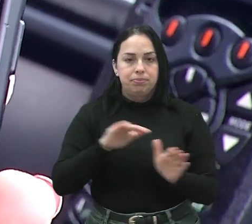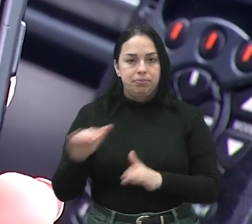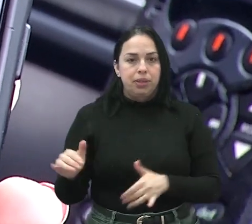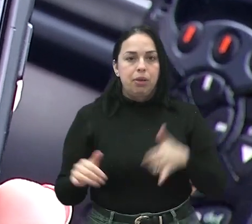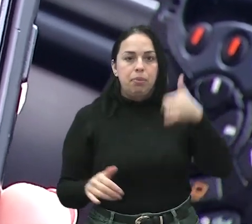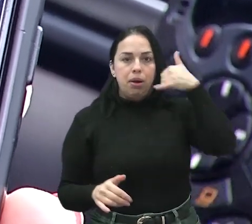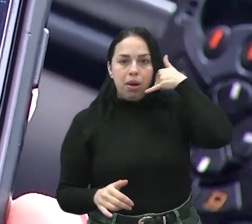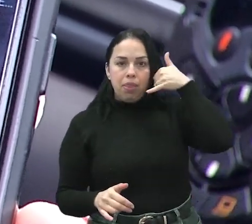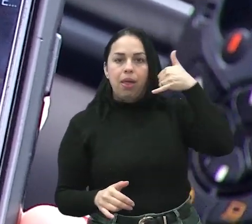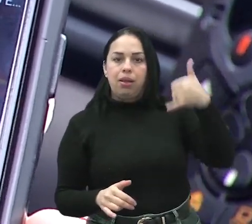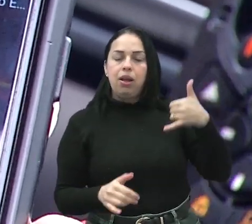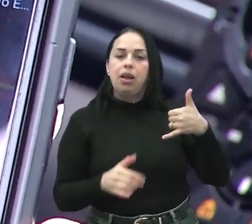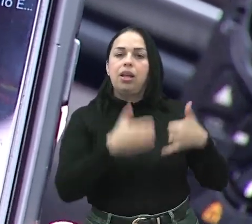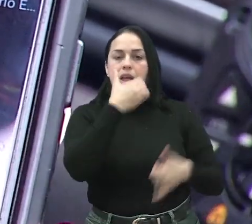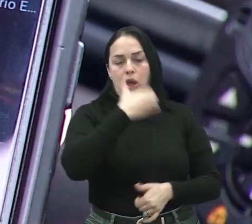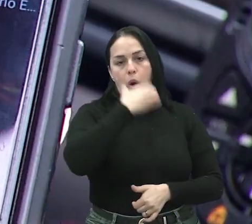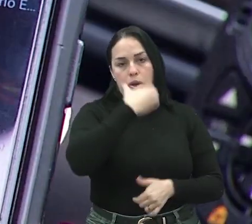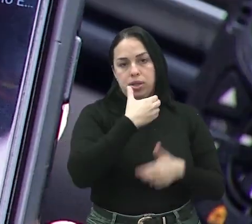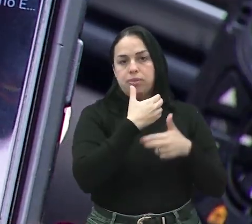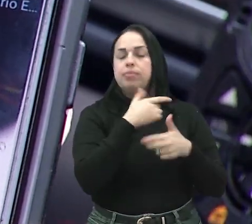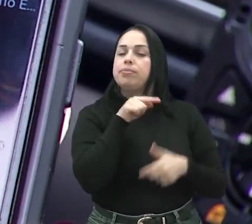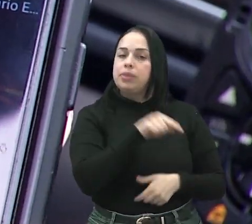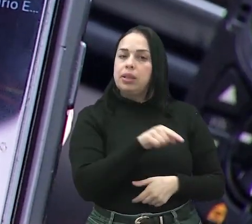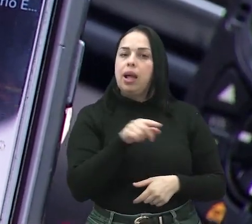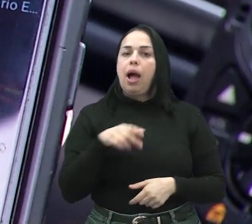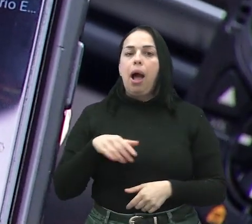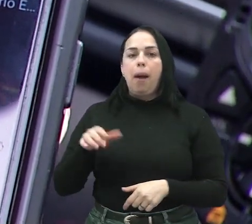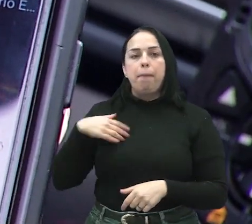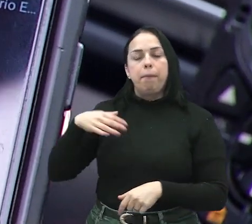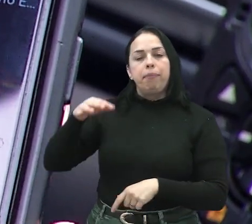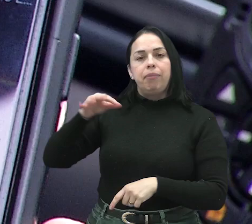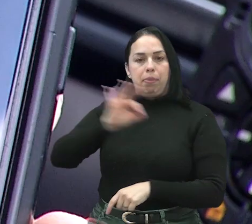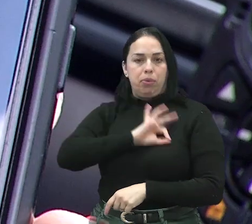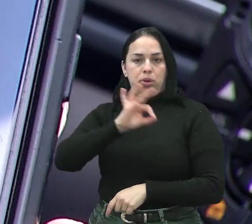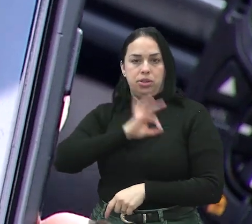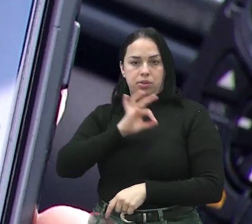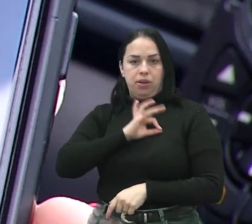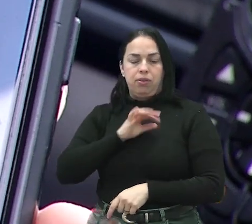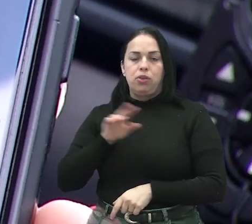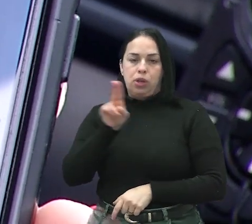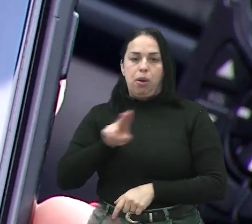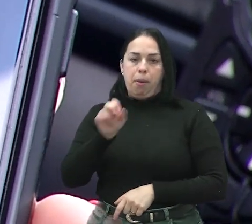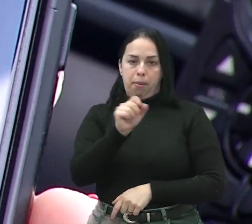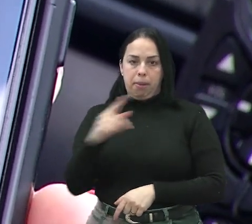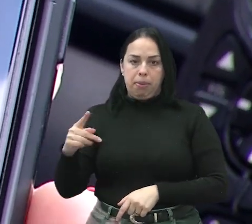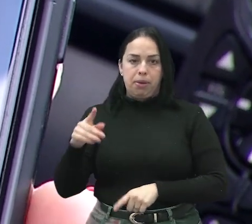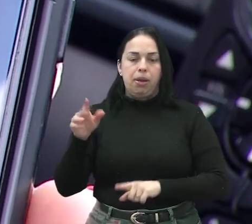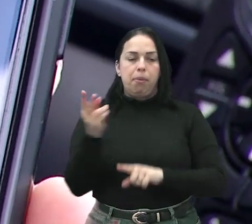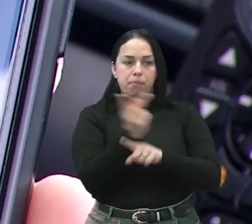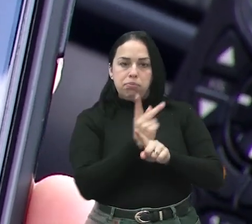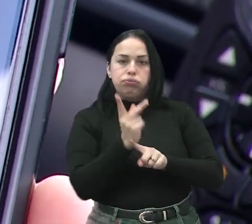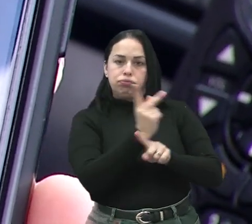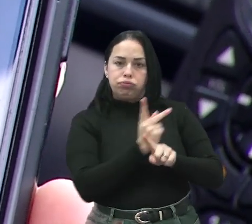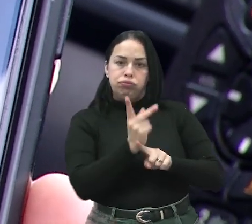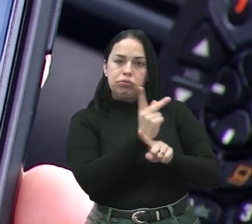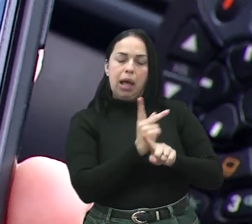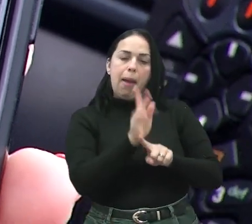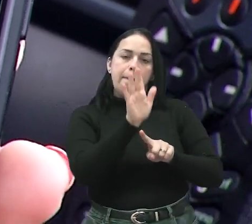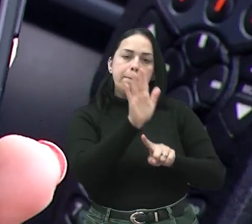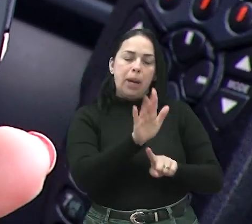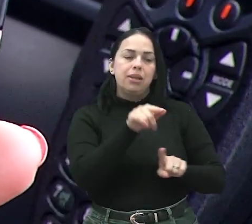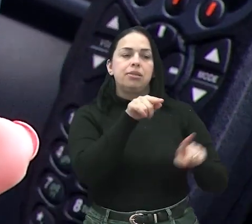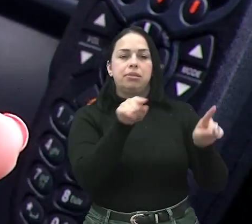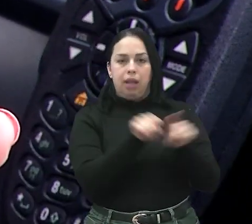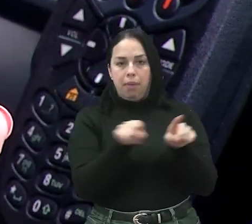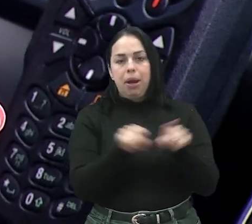os celulares do sistema operacional iOS, a polícia usará o aplicativo Buscar. Porém, o localizador do celular